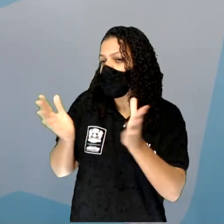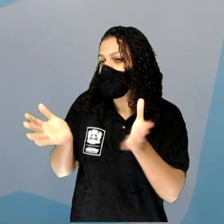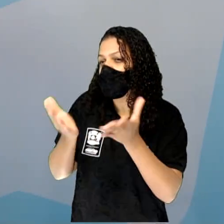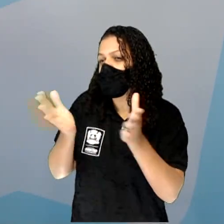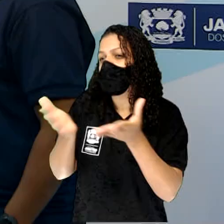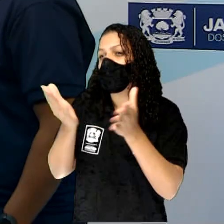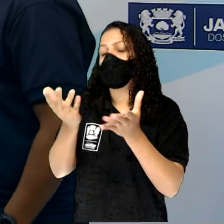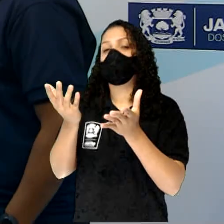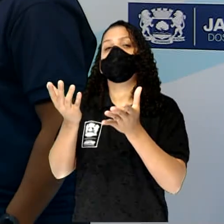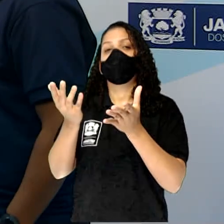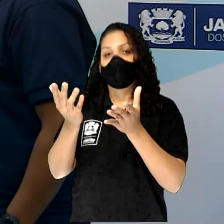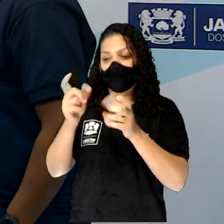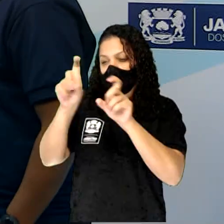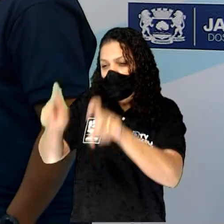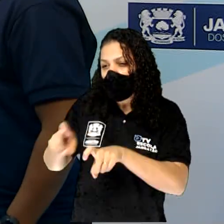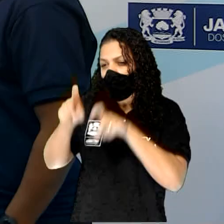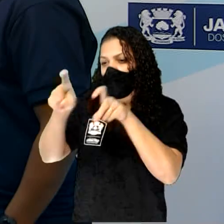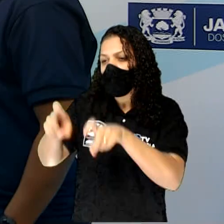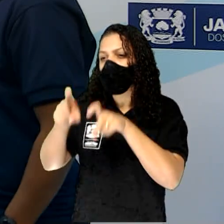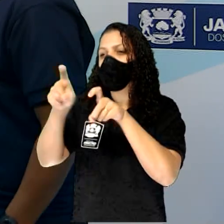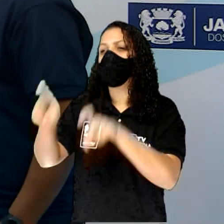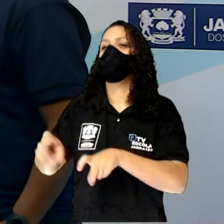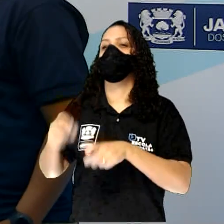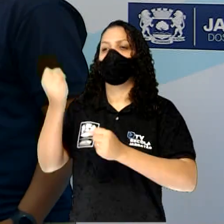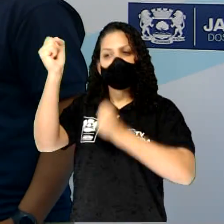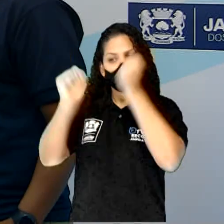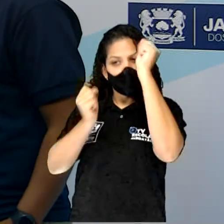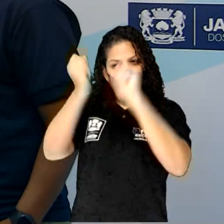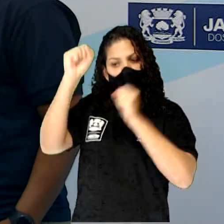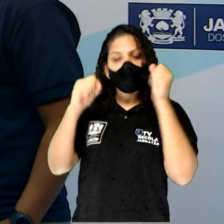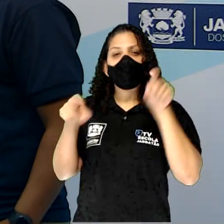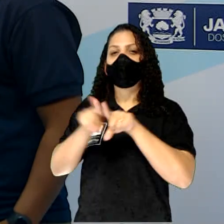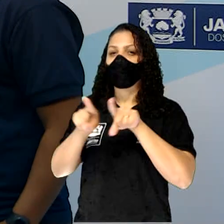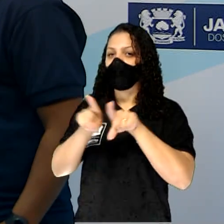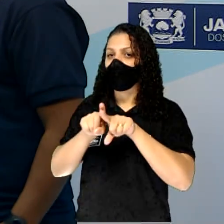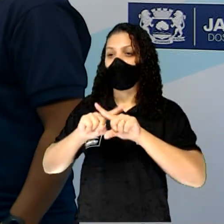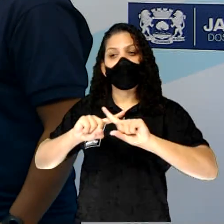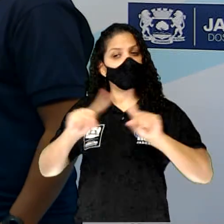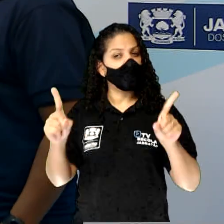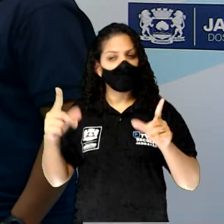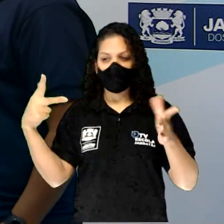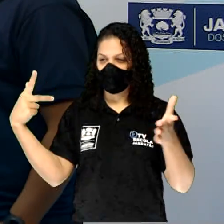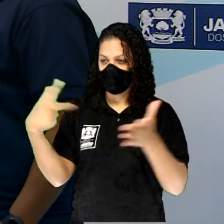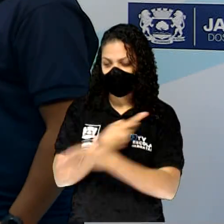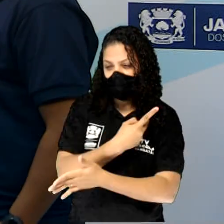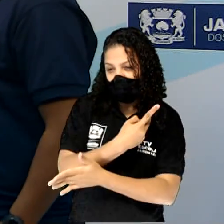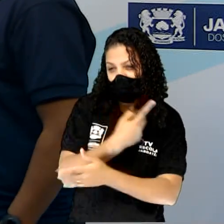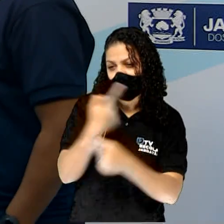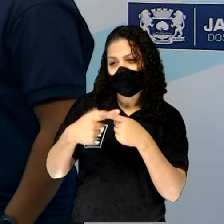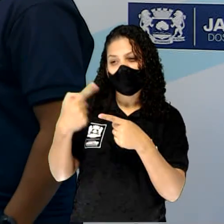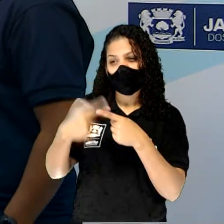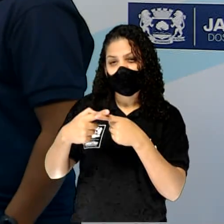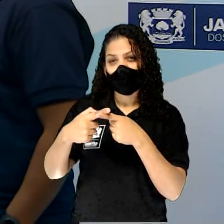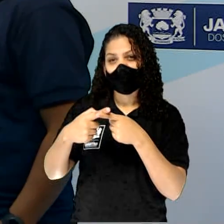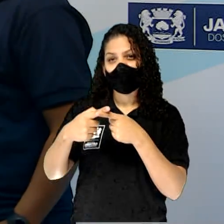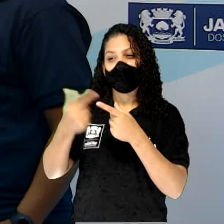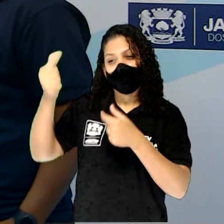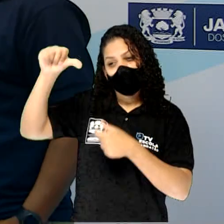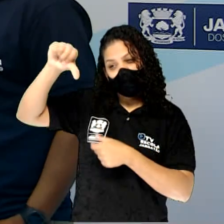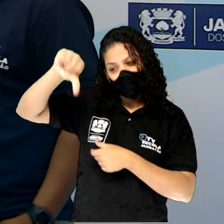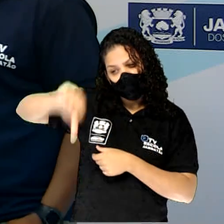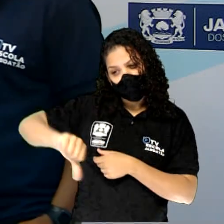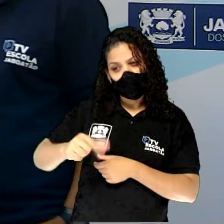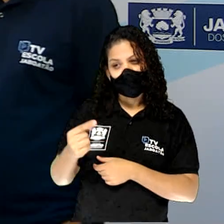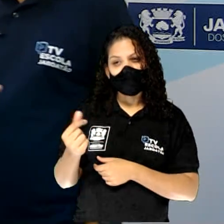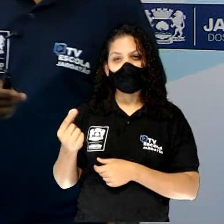na agricultura. Na prática, não deu certo, com um custo enorme em sofrimento